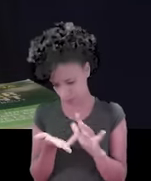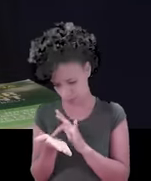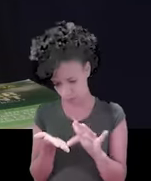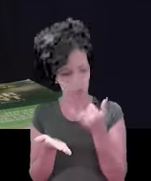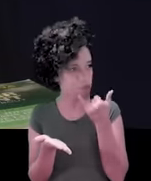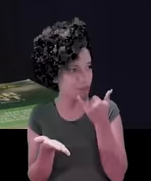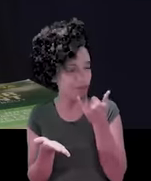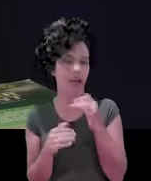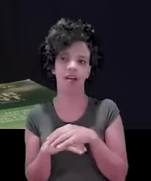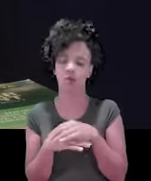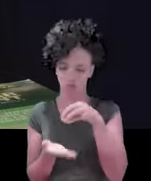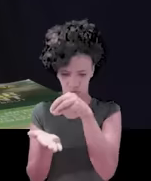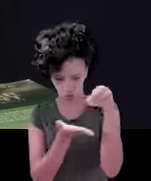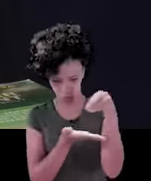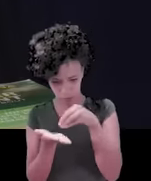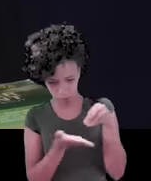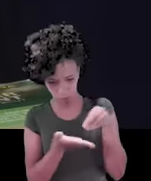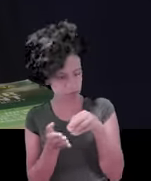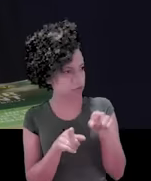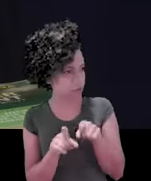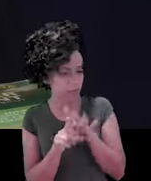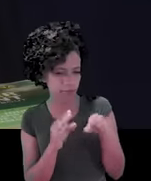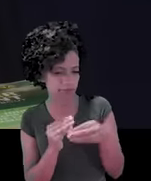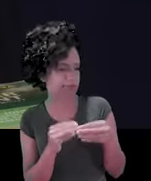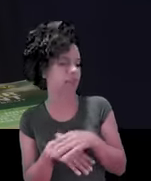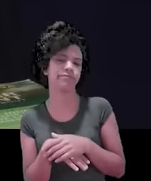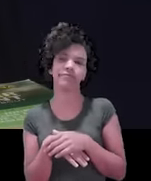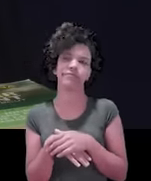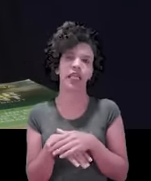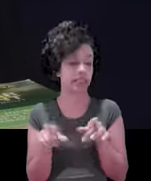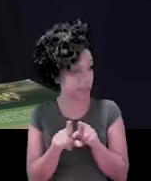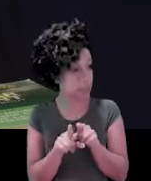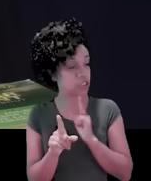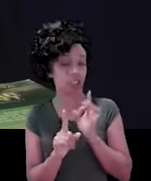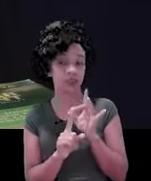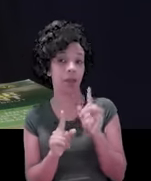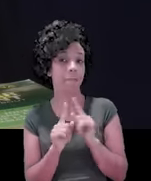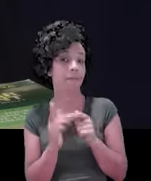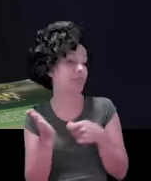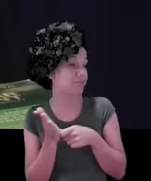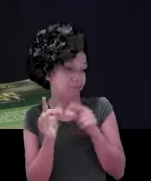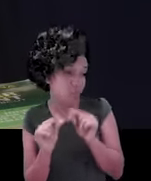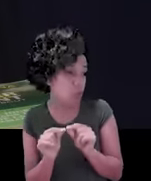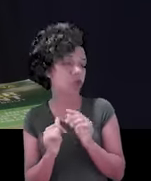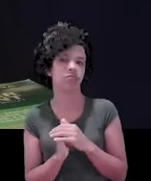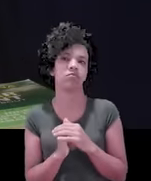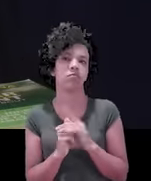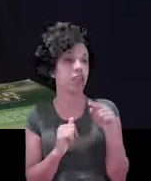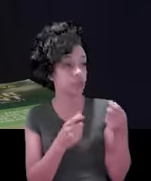o meu celular tava olhando para o GPS a trazendo GPS também dentro do avião e ele também tinha sinal ainda mais a pouca bateria